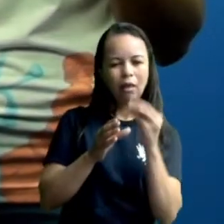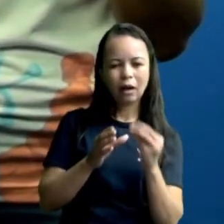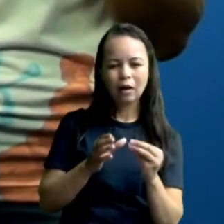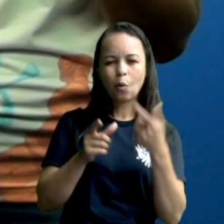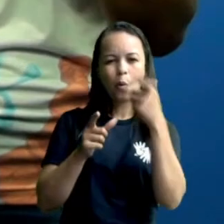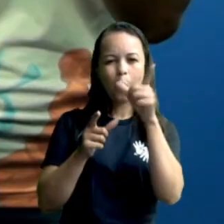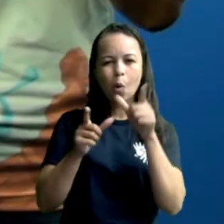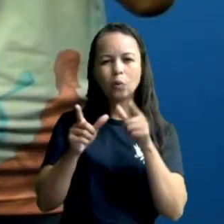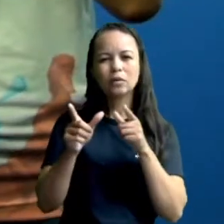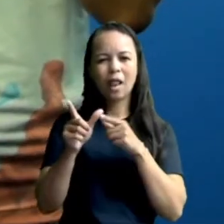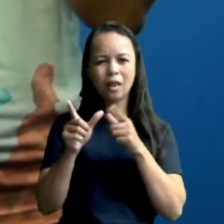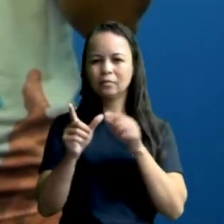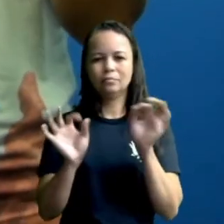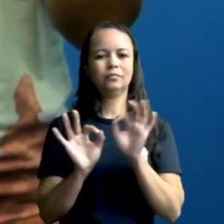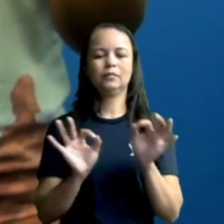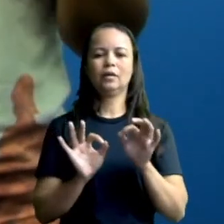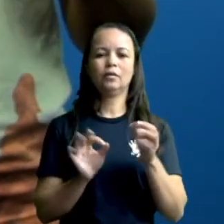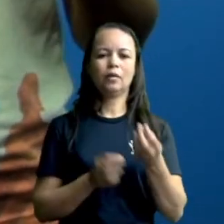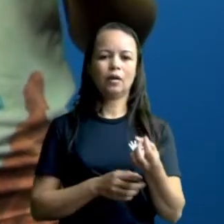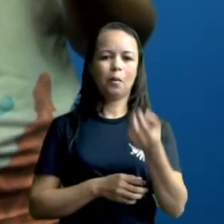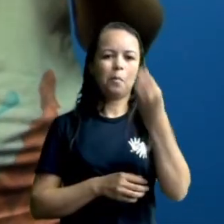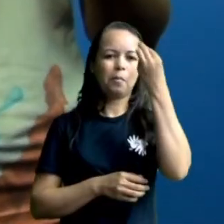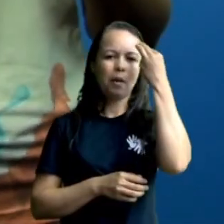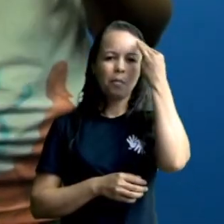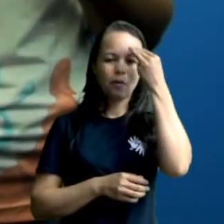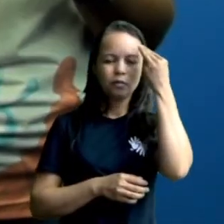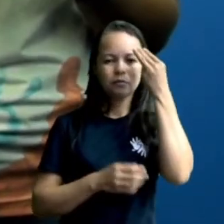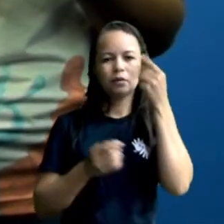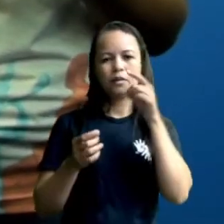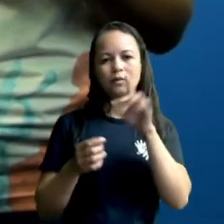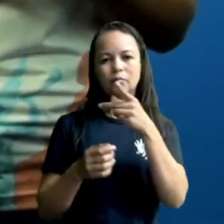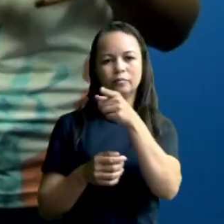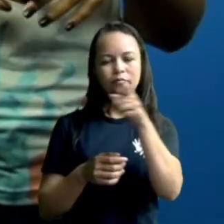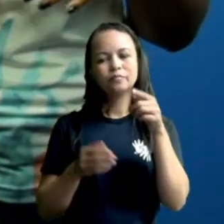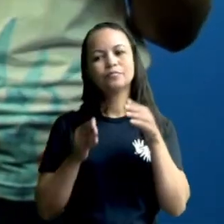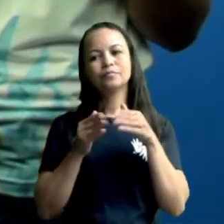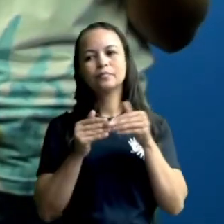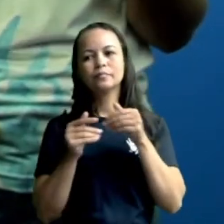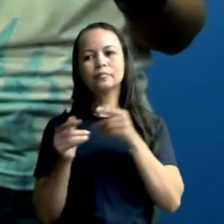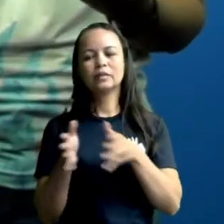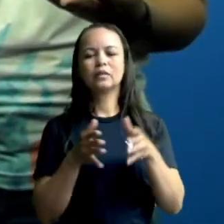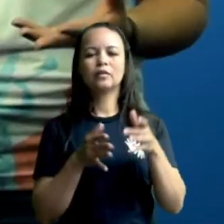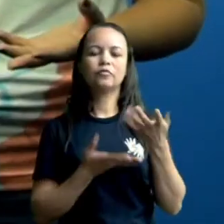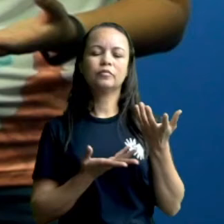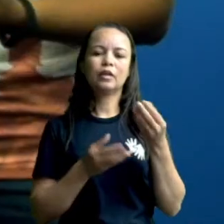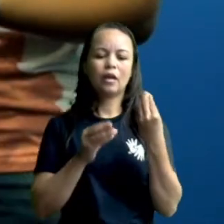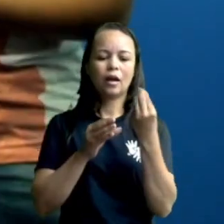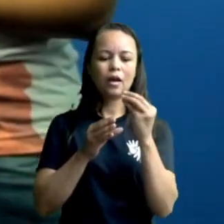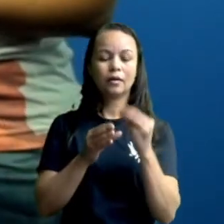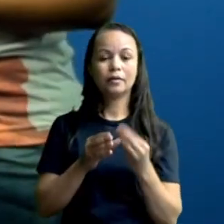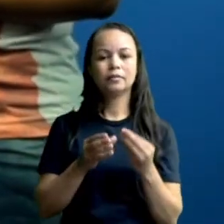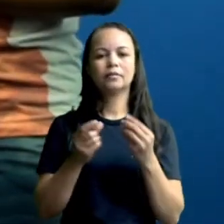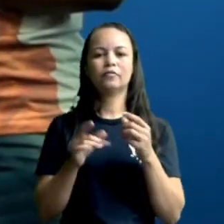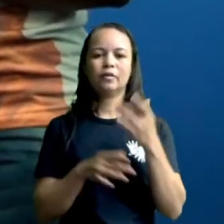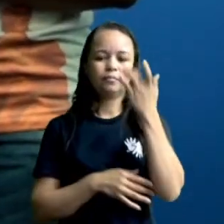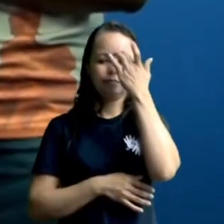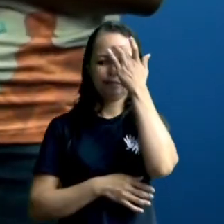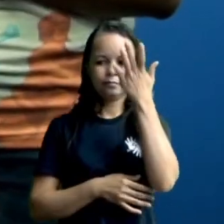isso que é para vocês memorizarem, que a gente só vai acrescentar e aí fica mais fácil, tá